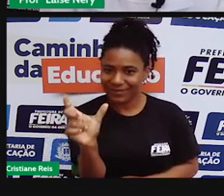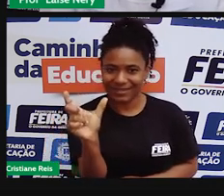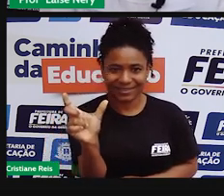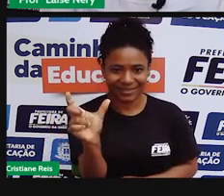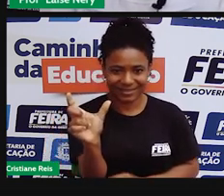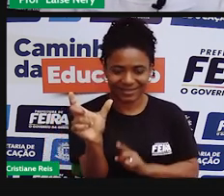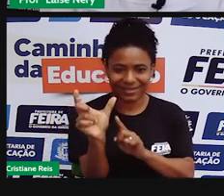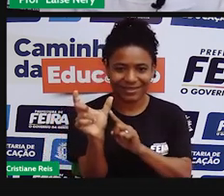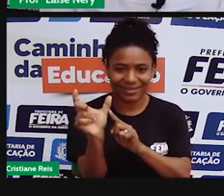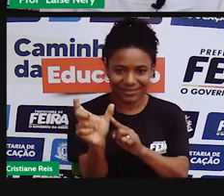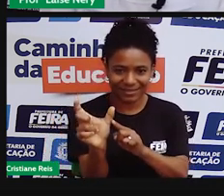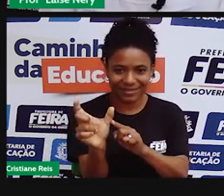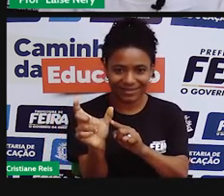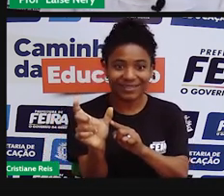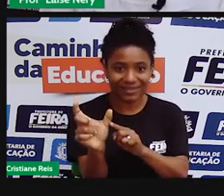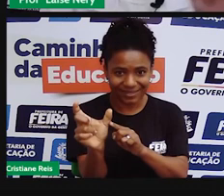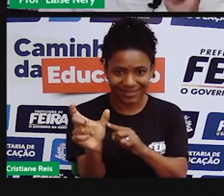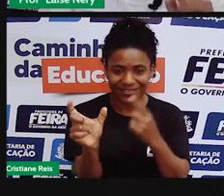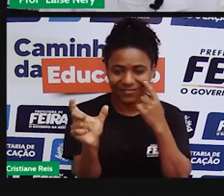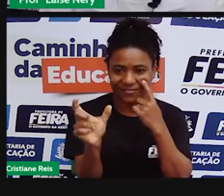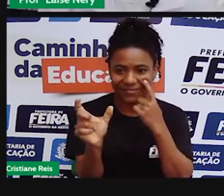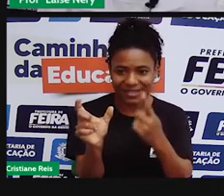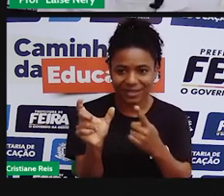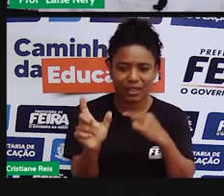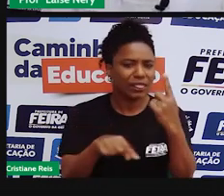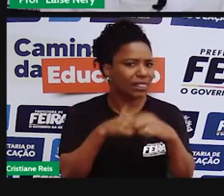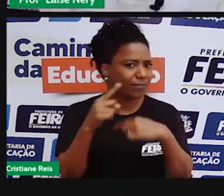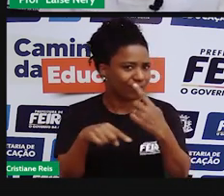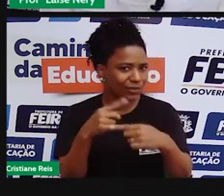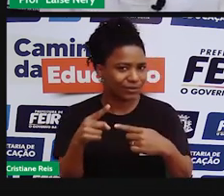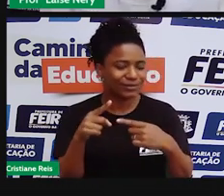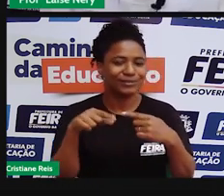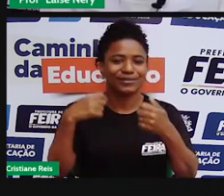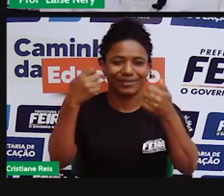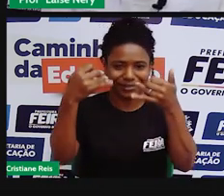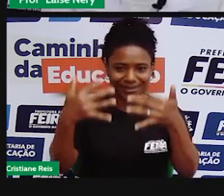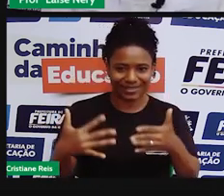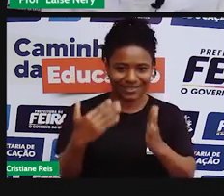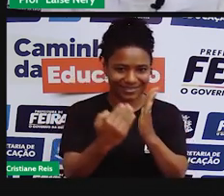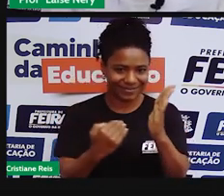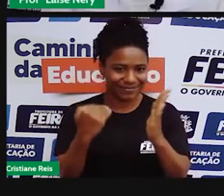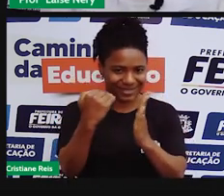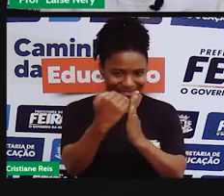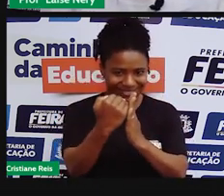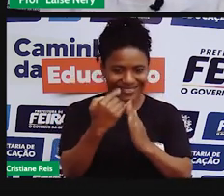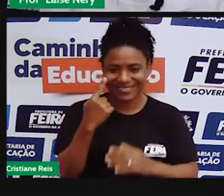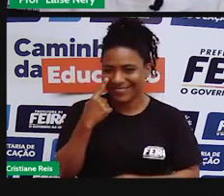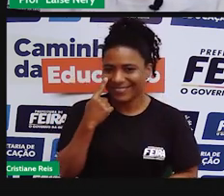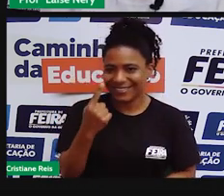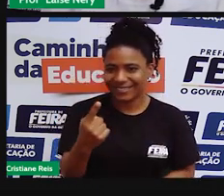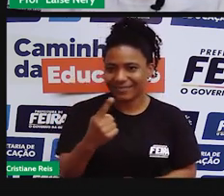destacados aí que estão em depois nós vamos falar sobre ela amanheceu